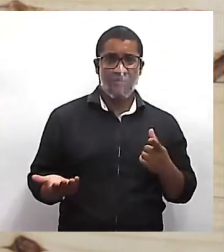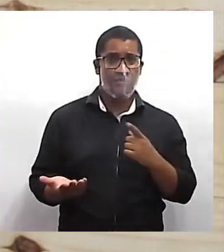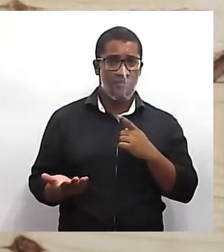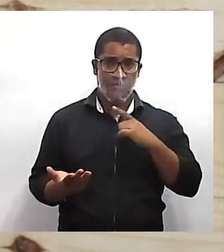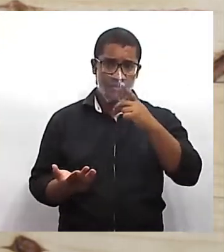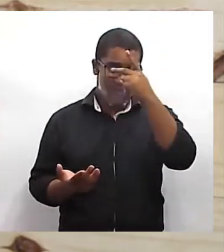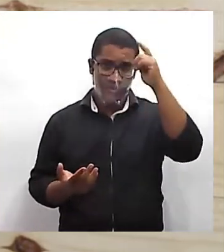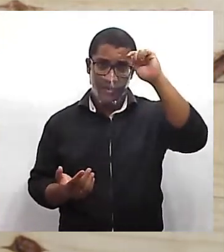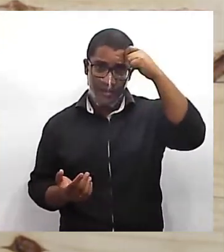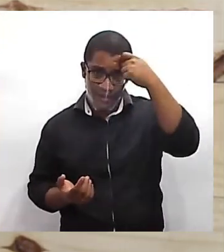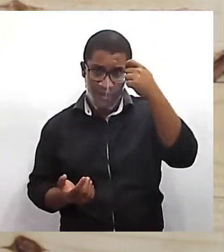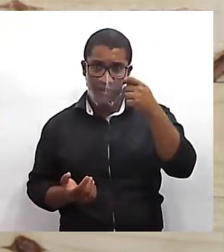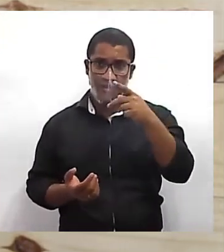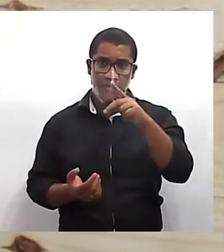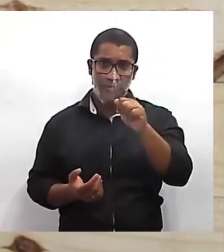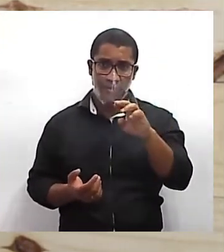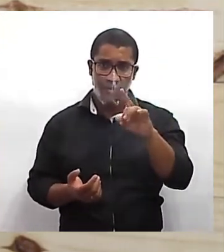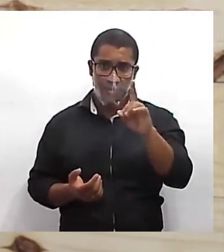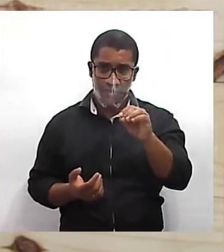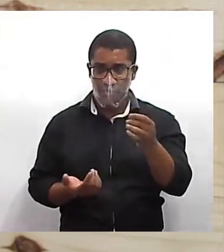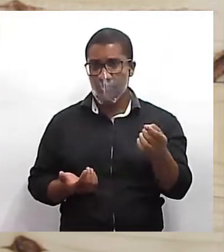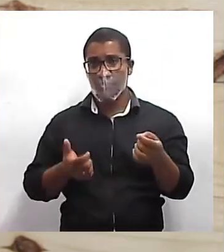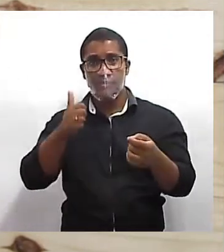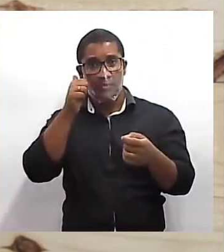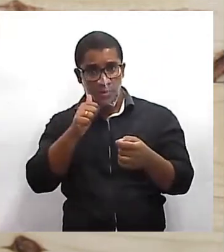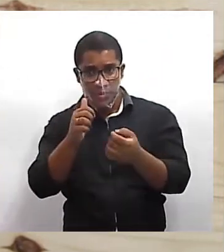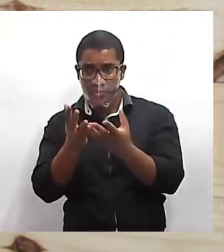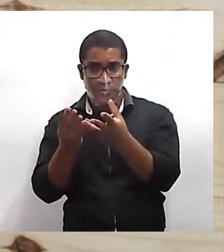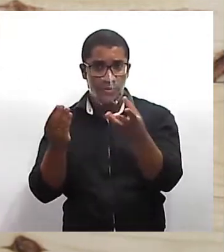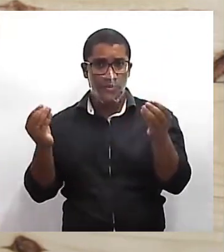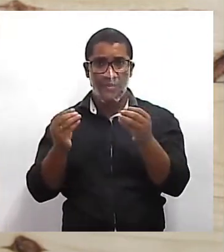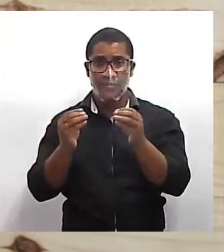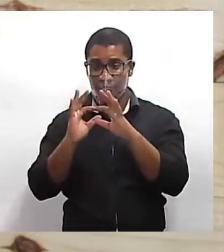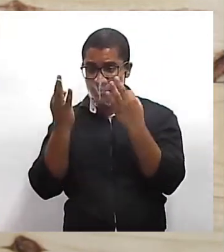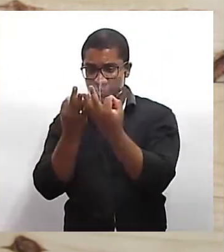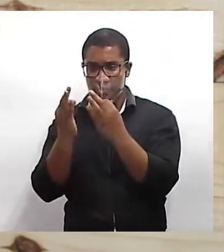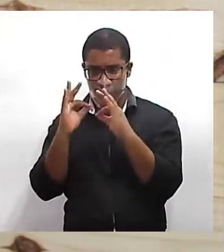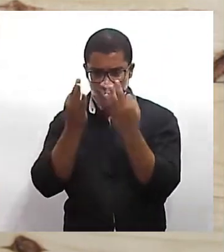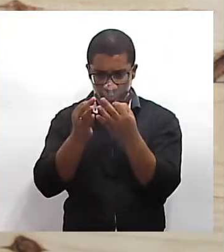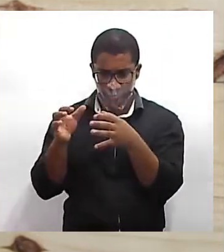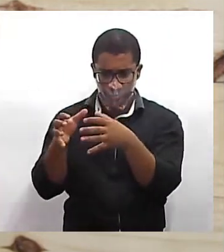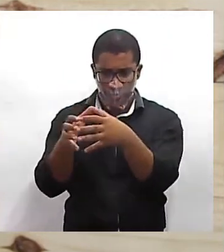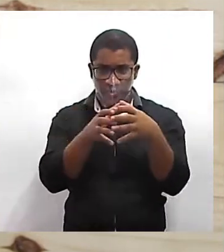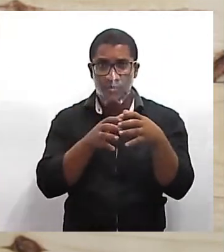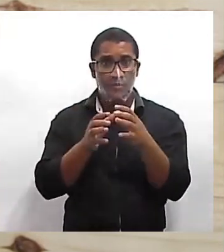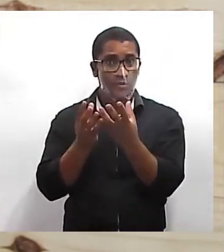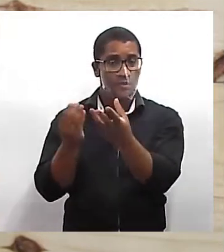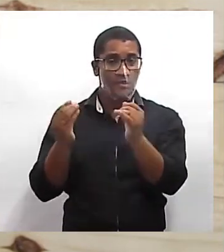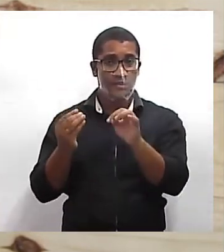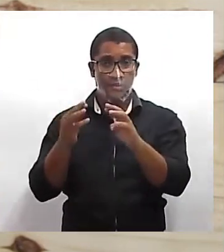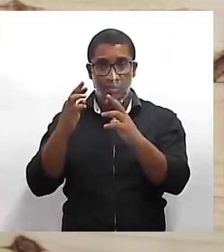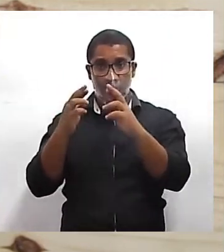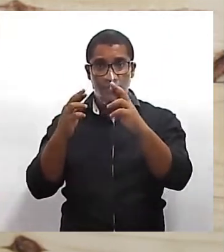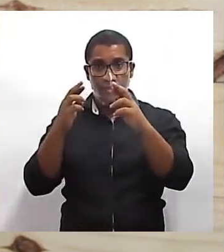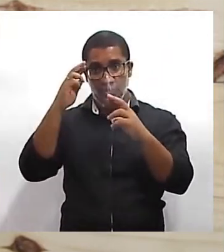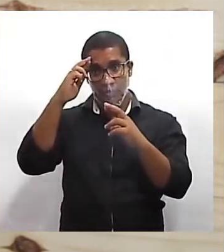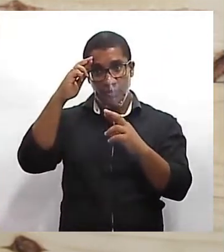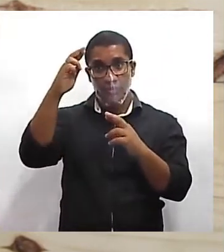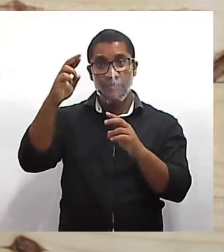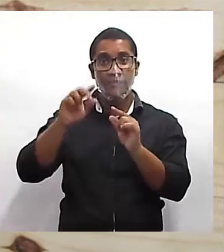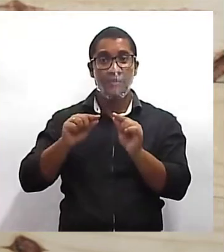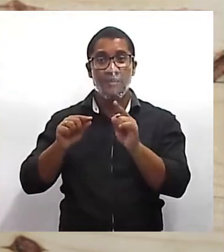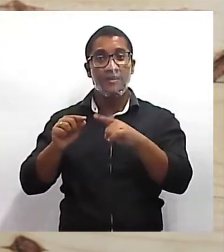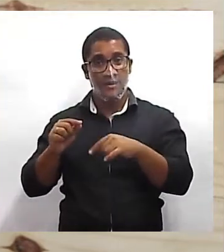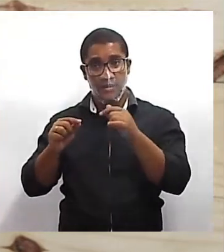negros e pardos, as mulheres, né? A maior parte das famílias são dirigidas por mulheres, por mães solteiras, né?